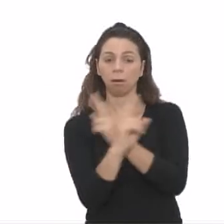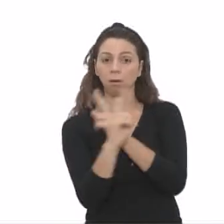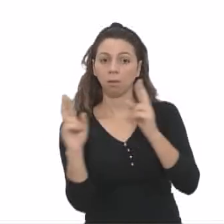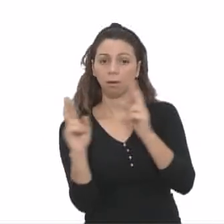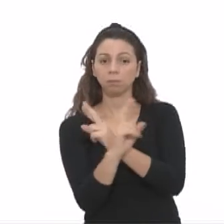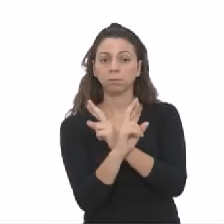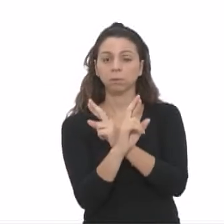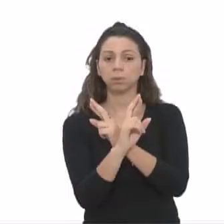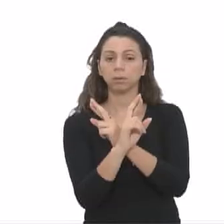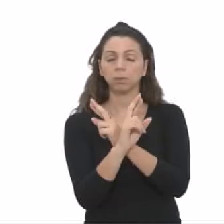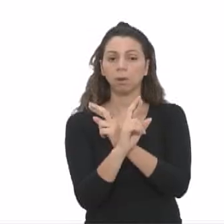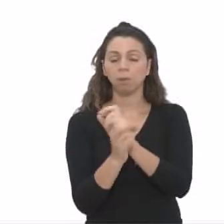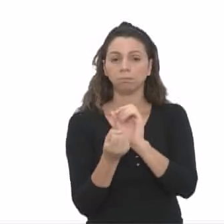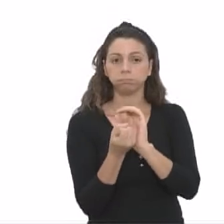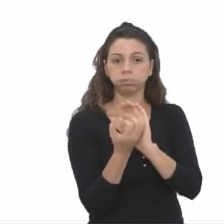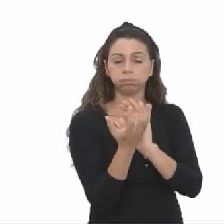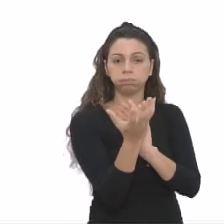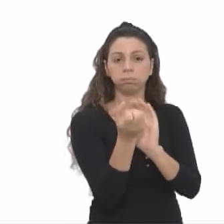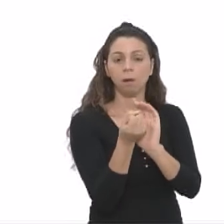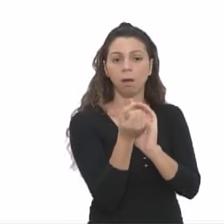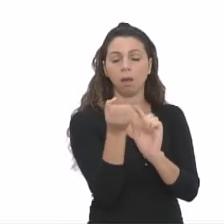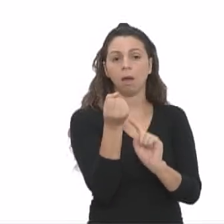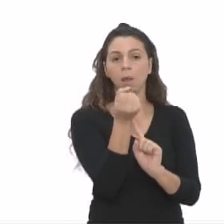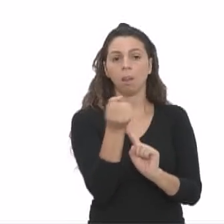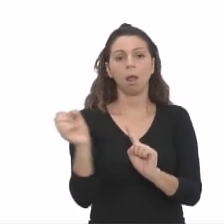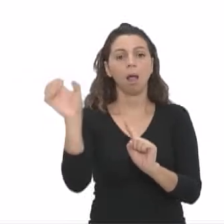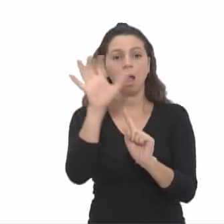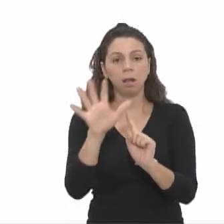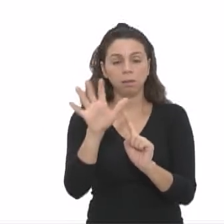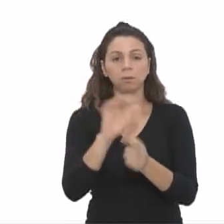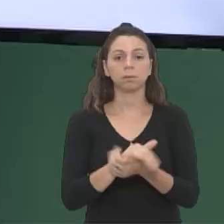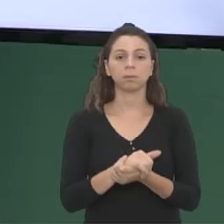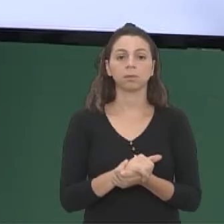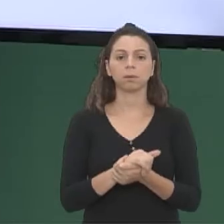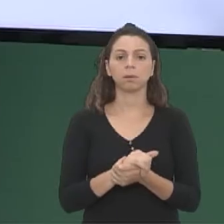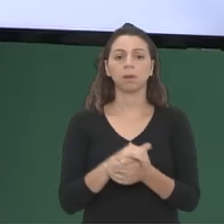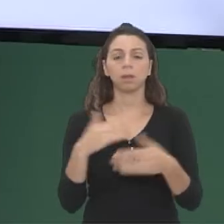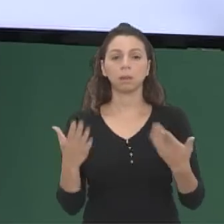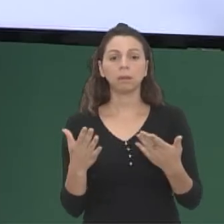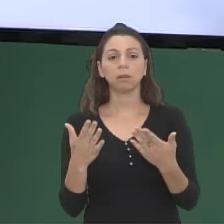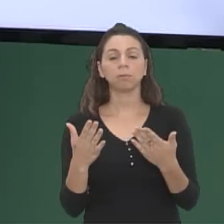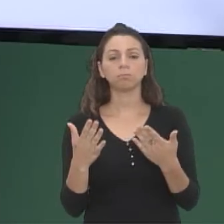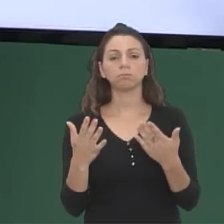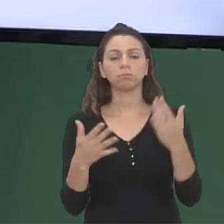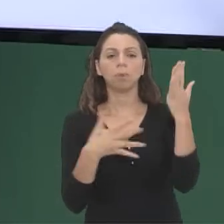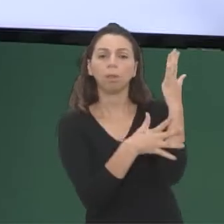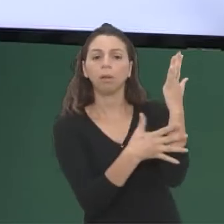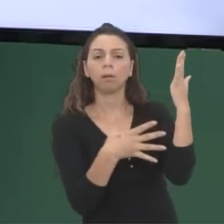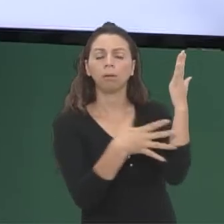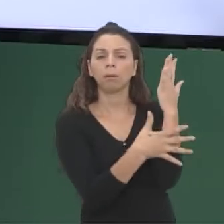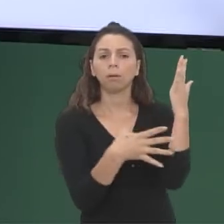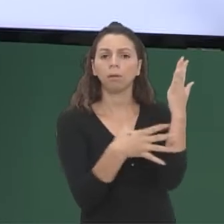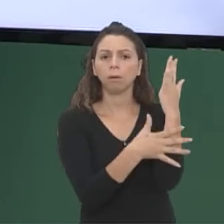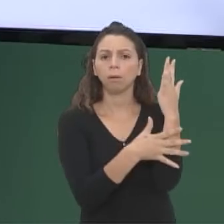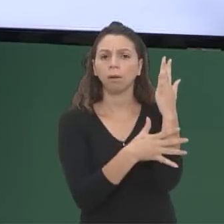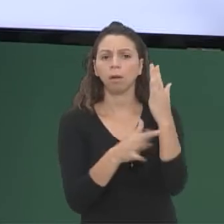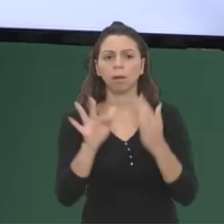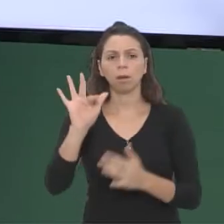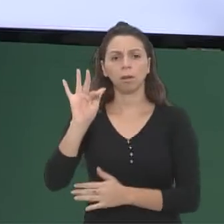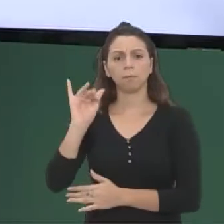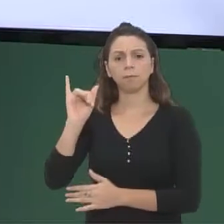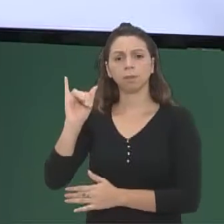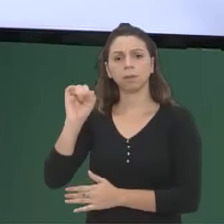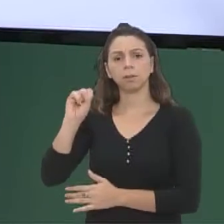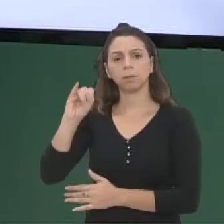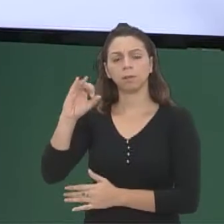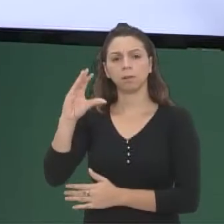liberam ácidos que desgastam a rocha. Neste caso, o intemperismo é do tipo físico e